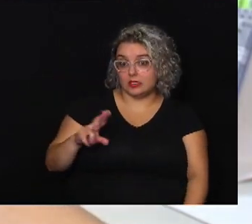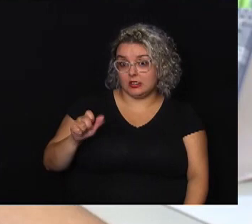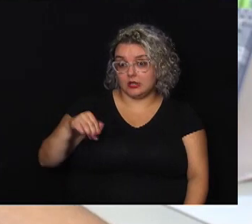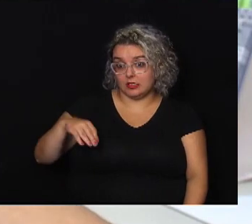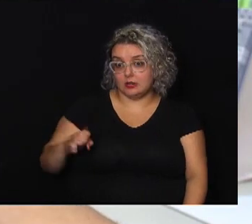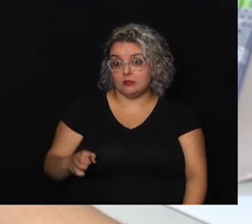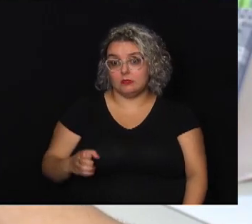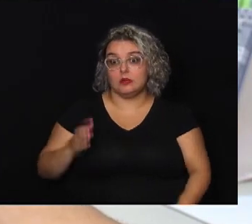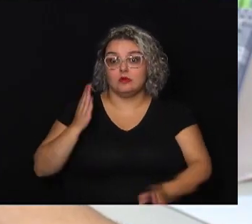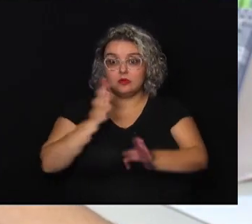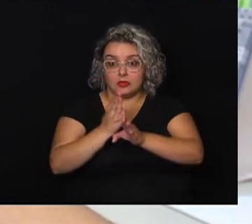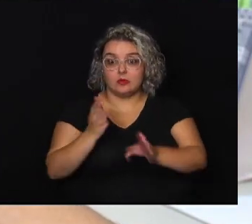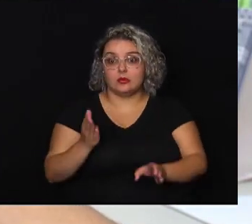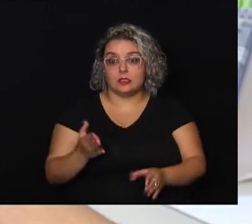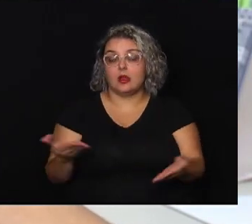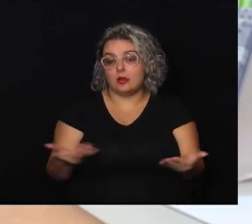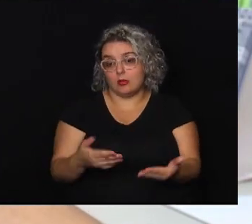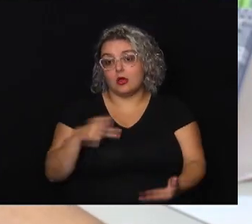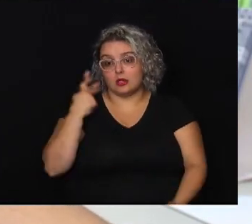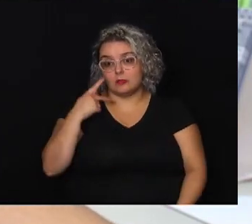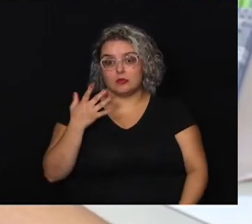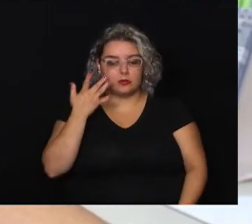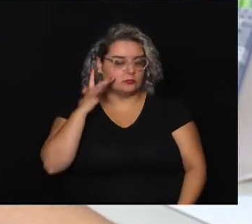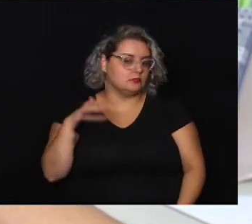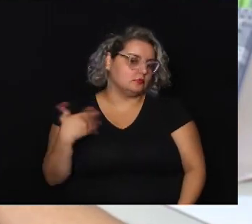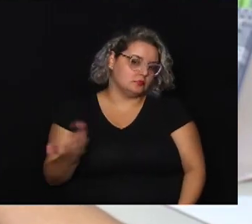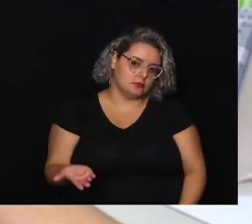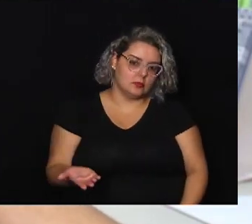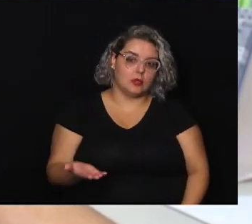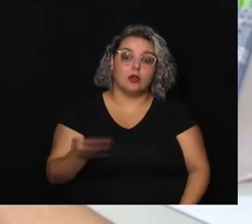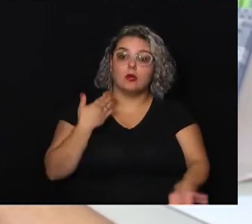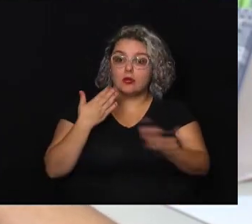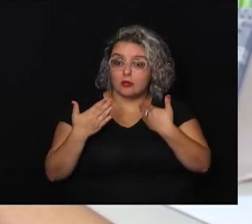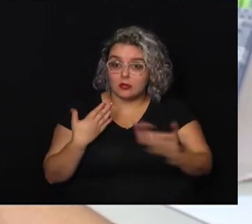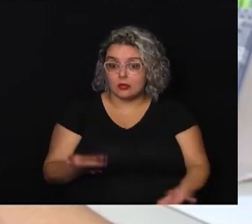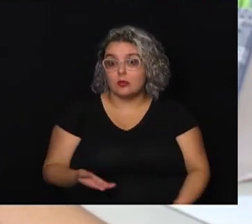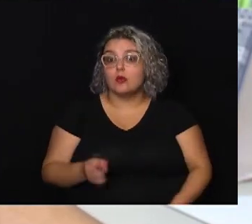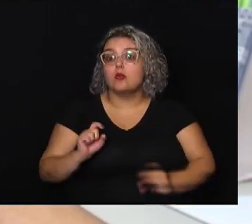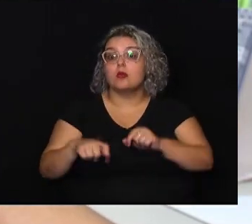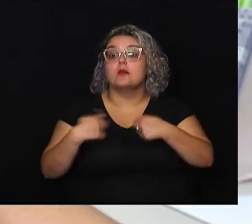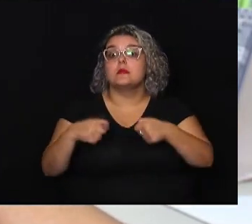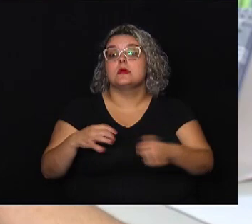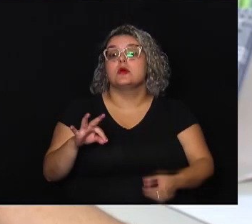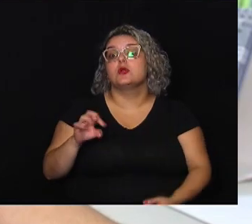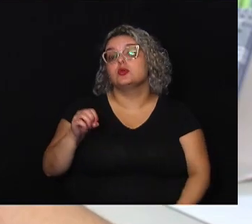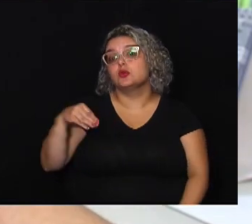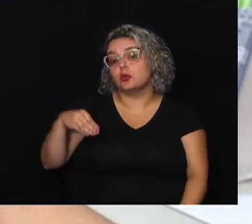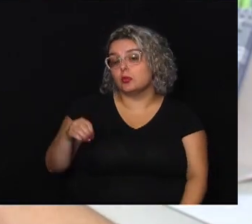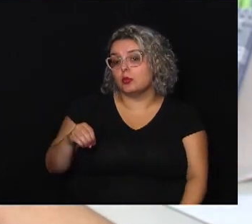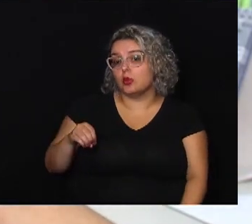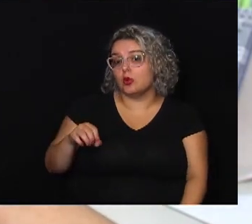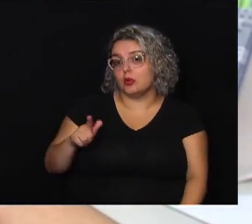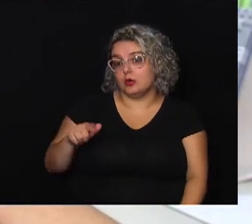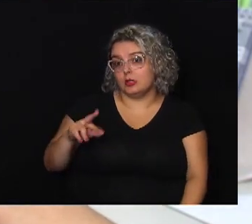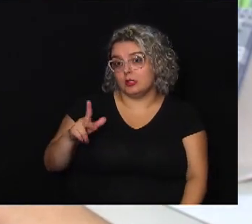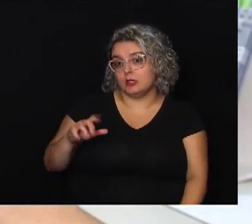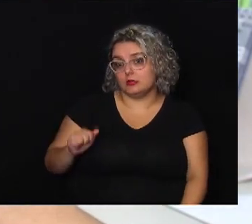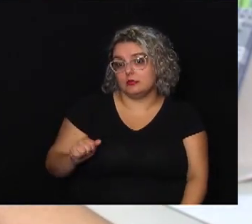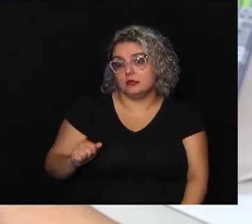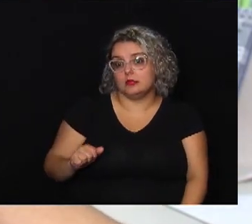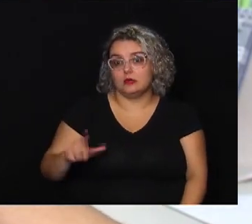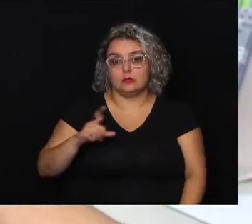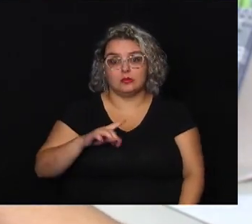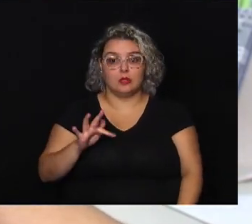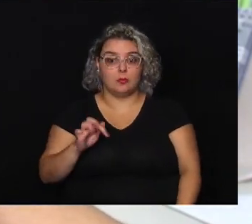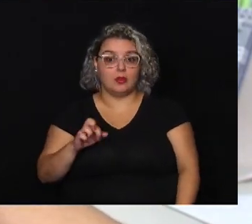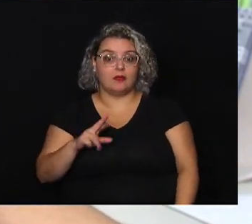encontrar ela agora na política. E eu não sabia, então eu falei para ela o que ela estava precisando. Ela falou, olha, eu tenho uma Ferrari que é um tomógrafo aqui,